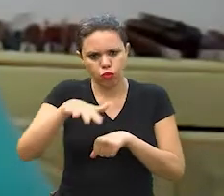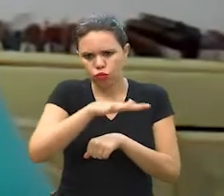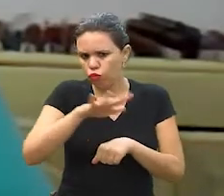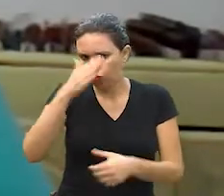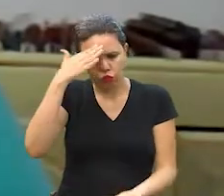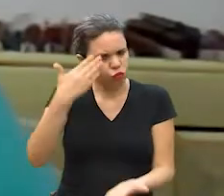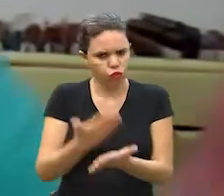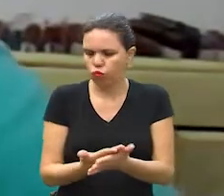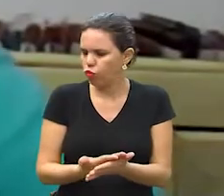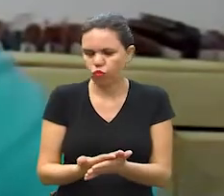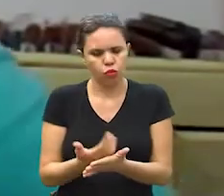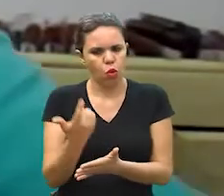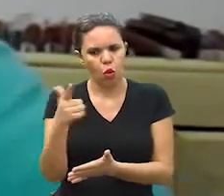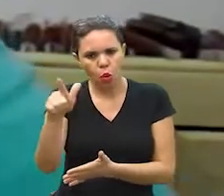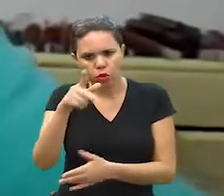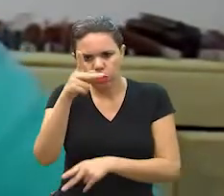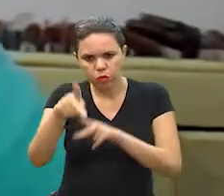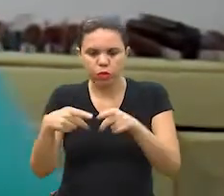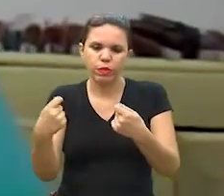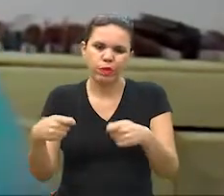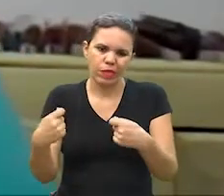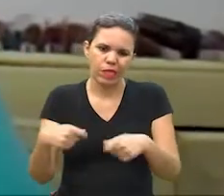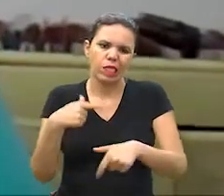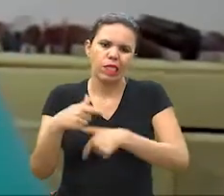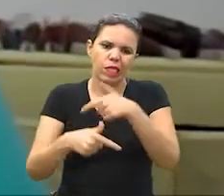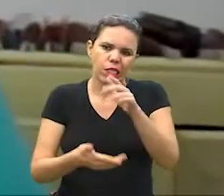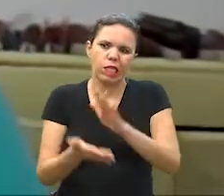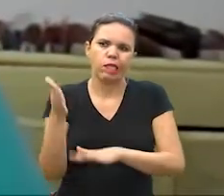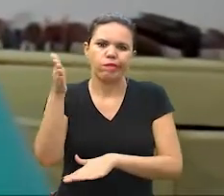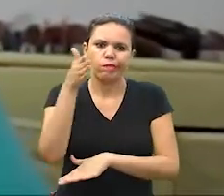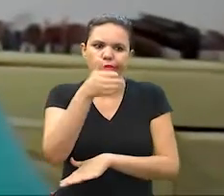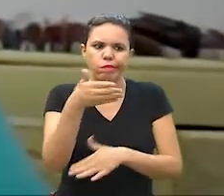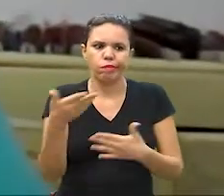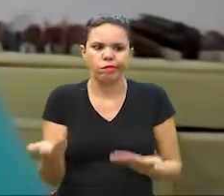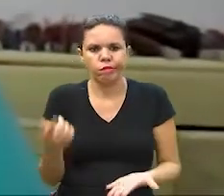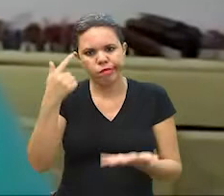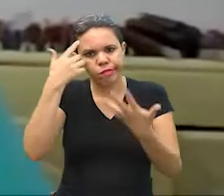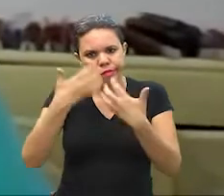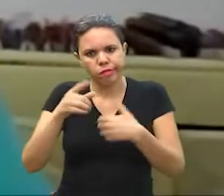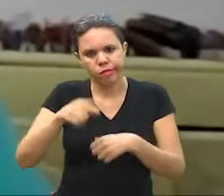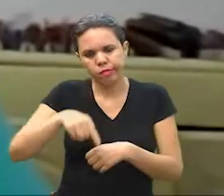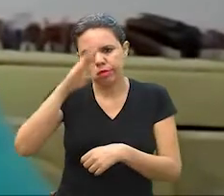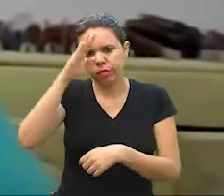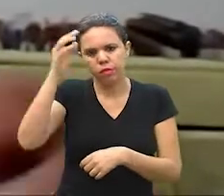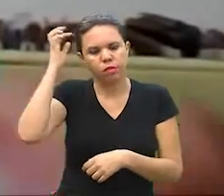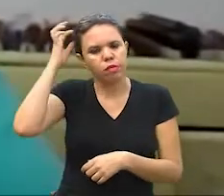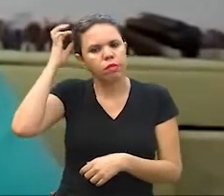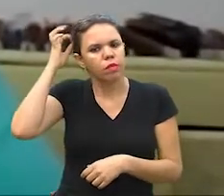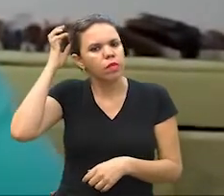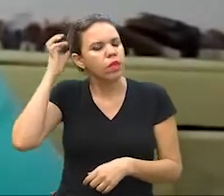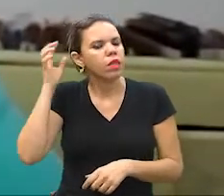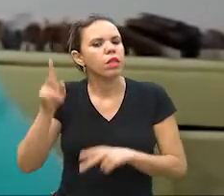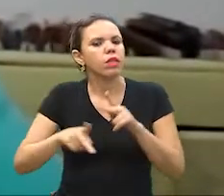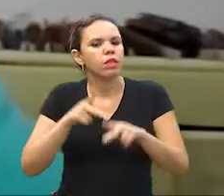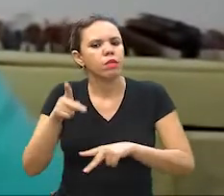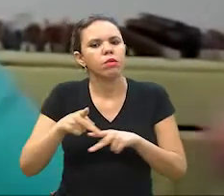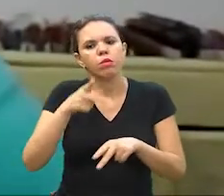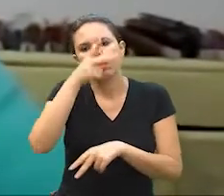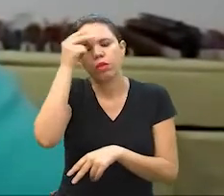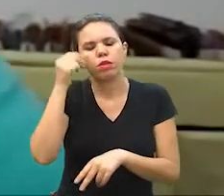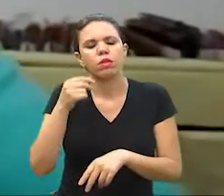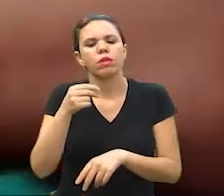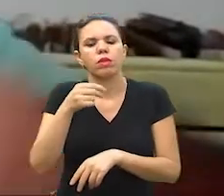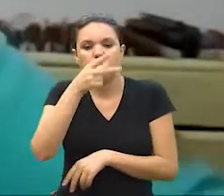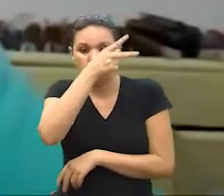não acreditam, outros que por necessidade precisam se deslocar. Penso que é fundamental as peças publicitárias, tanto